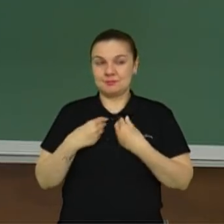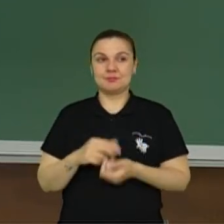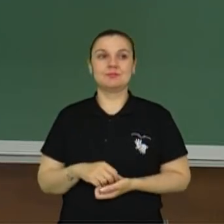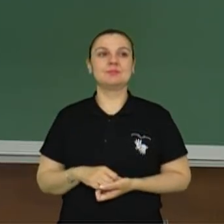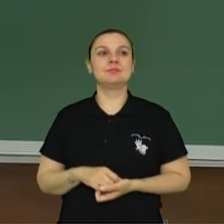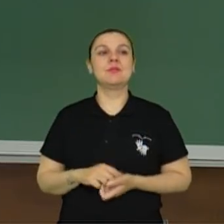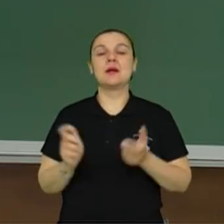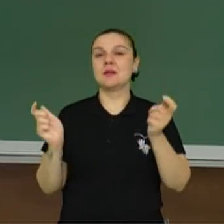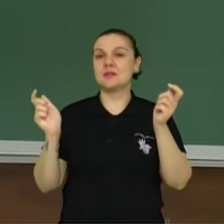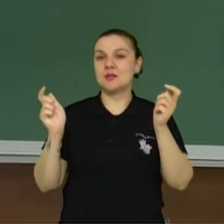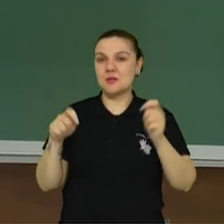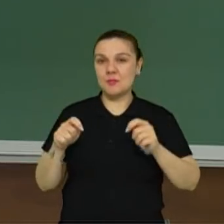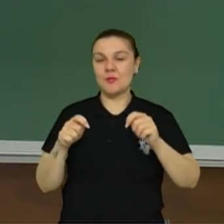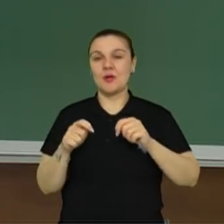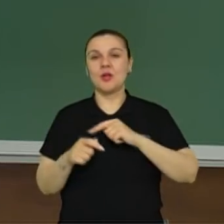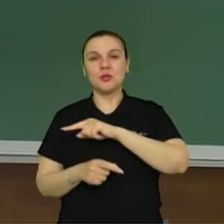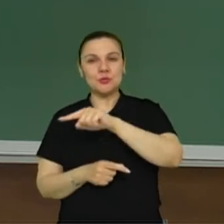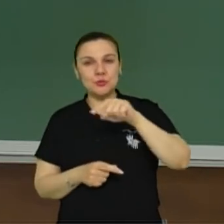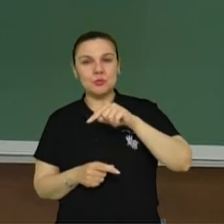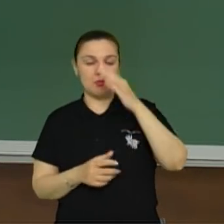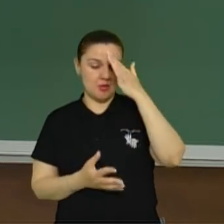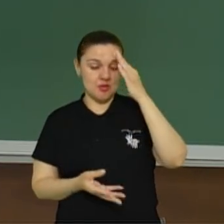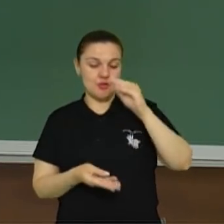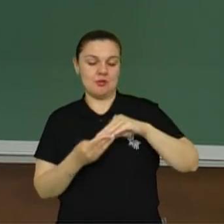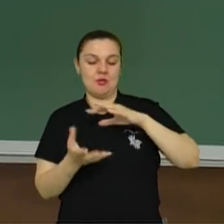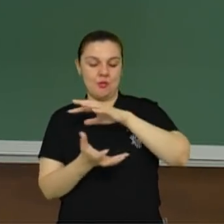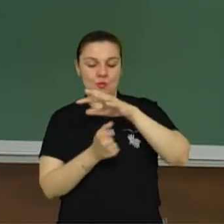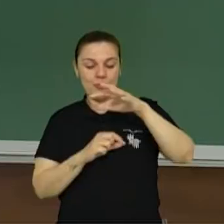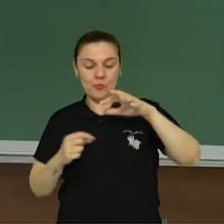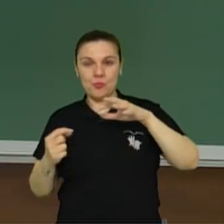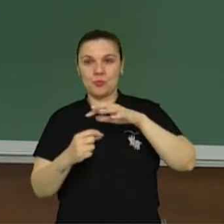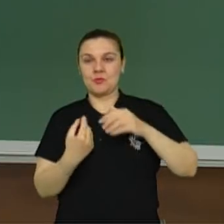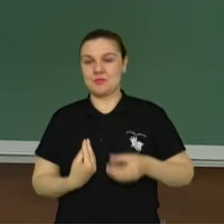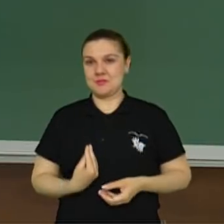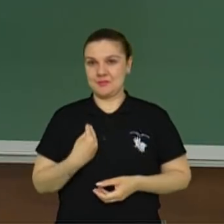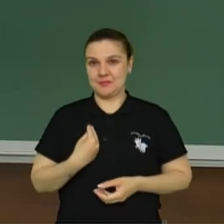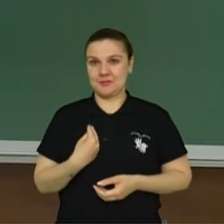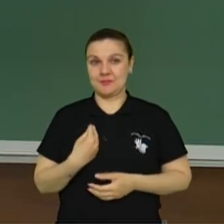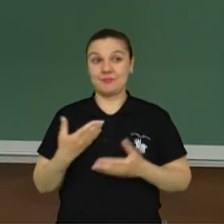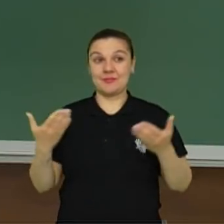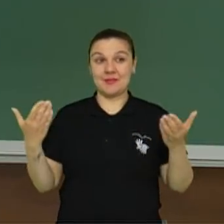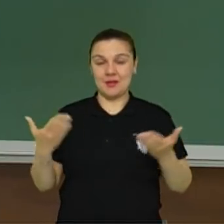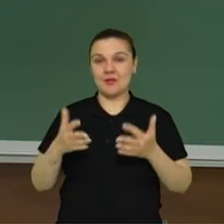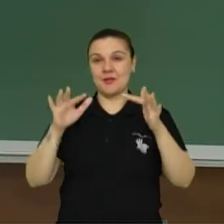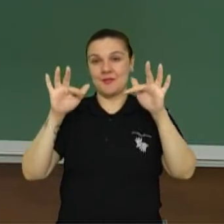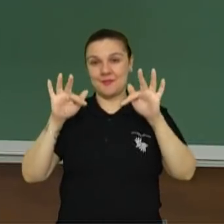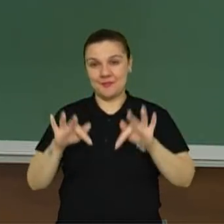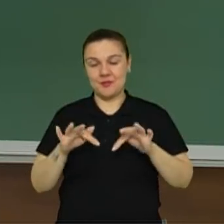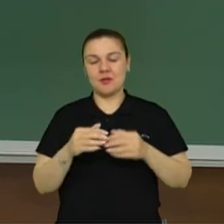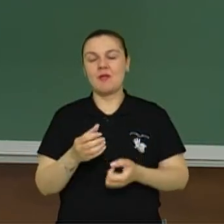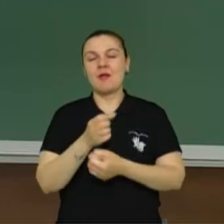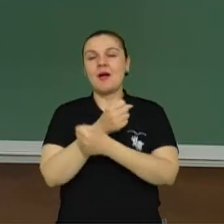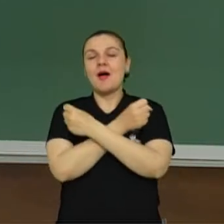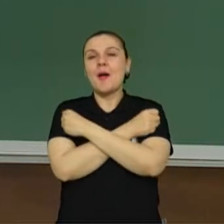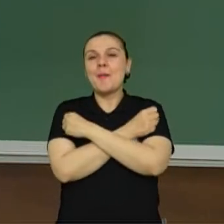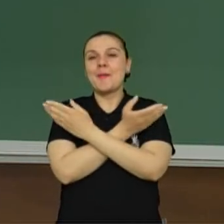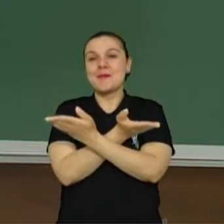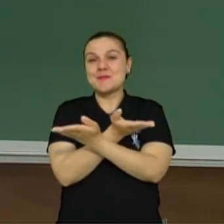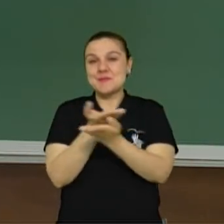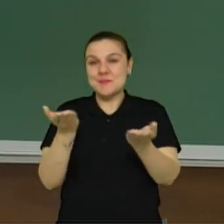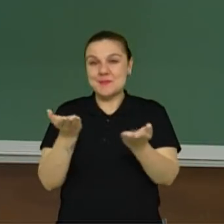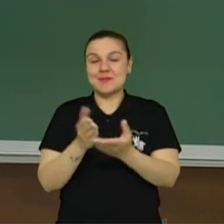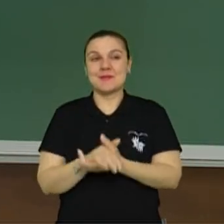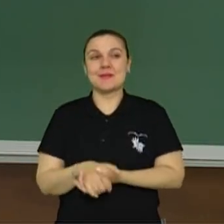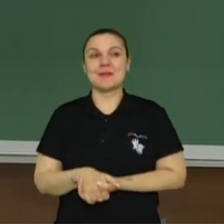essa possibilidade de entender o mundo que está no nosso entorno. E agora eu quero finalizar aqui mandando alguns abraços